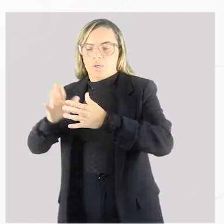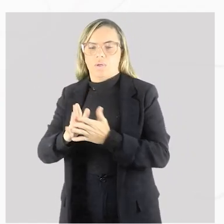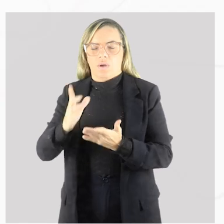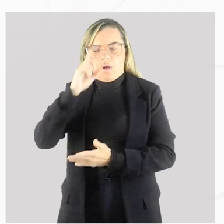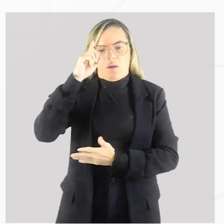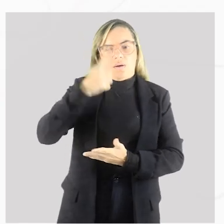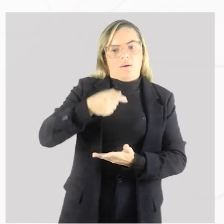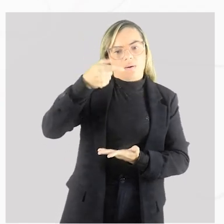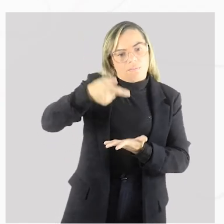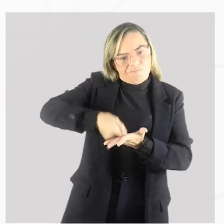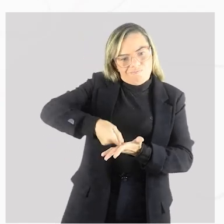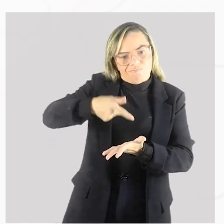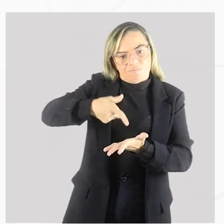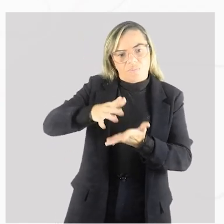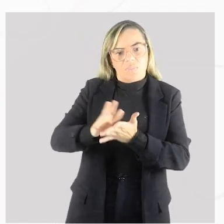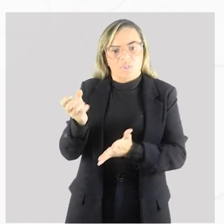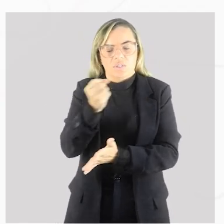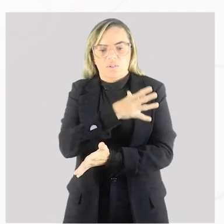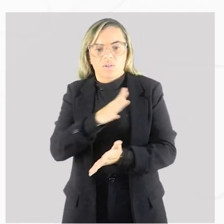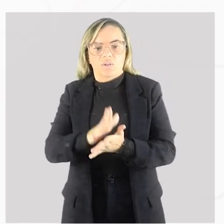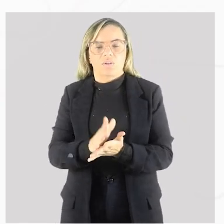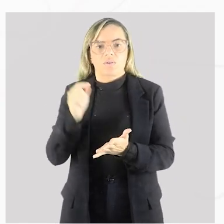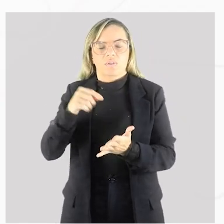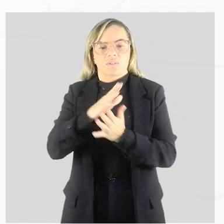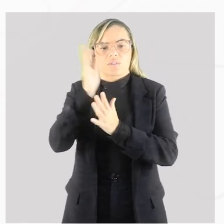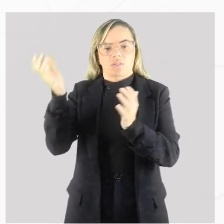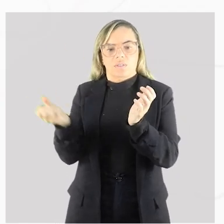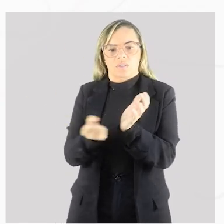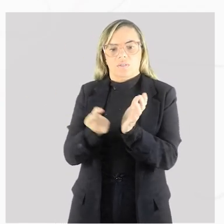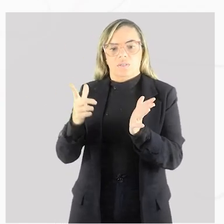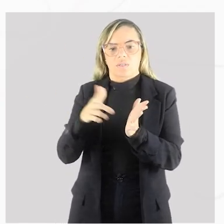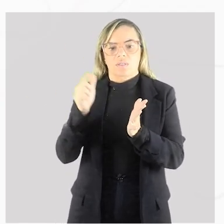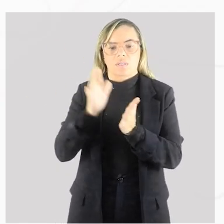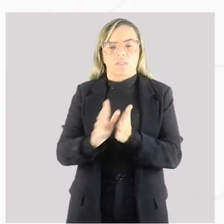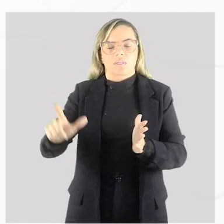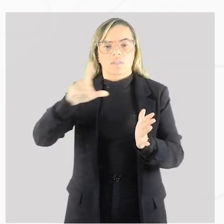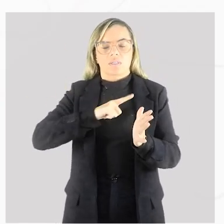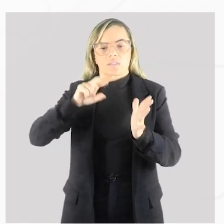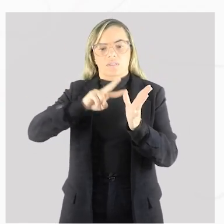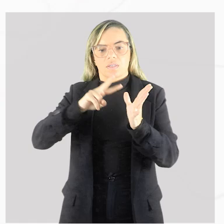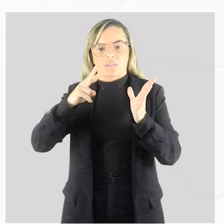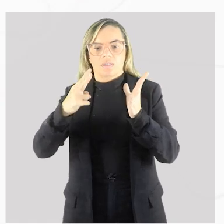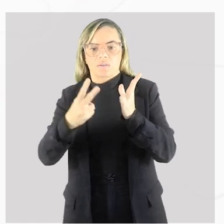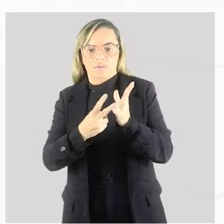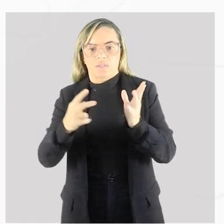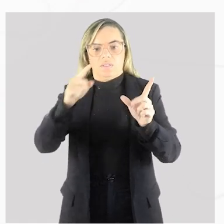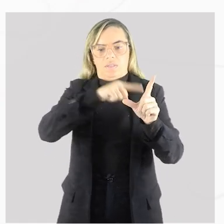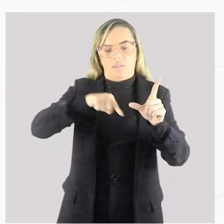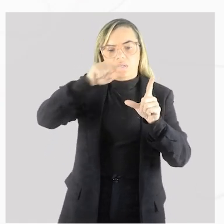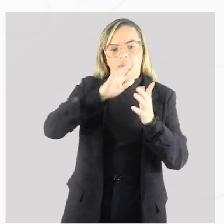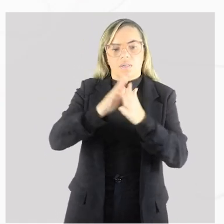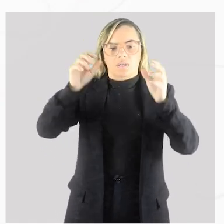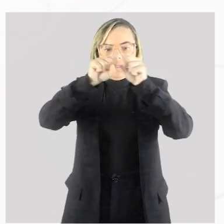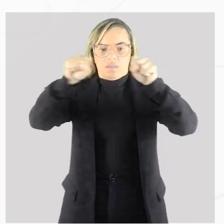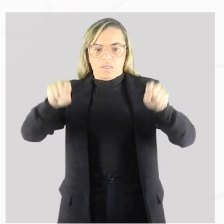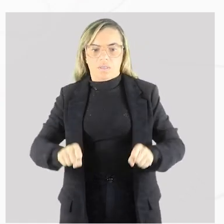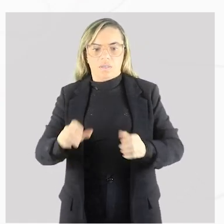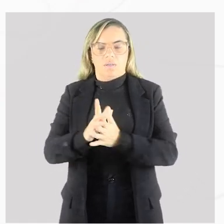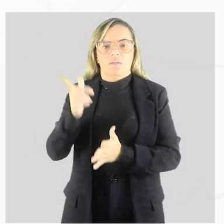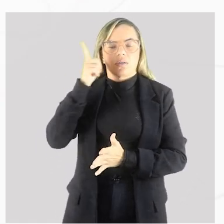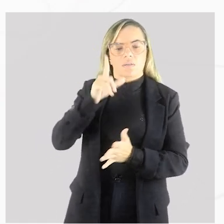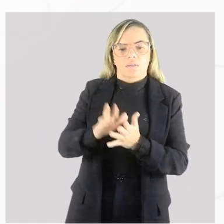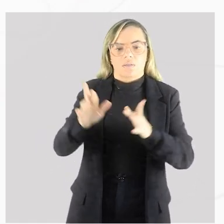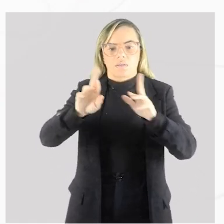Decidiu-se que esses novos caracteres devem ser vogais e o sistema conseguirá